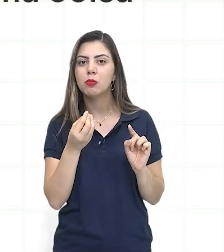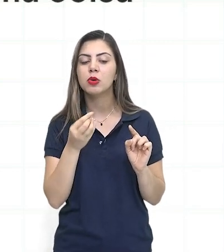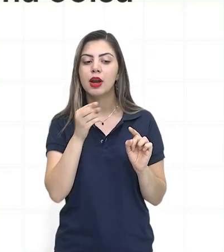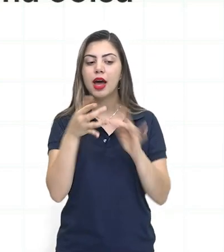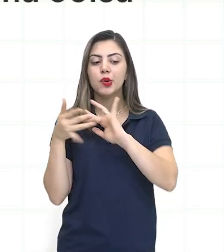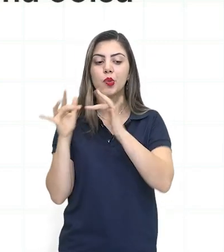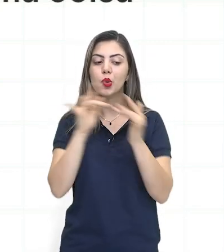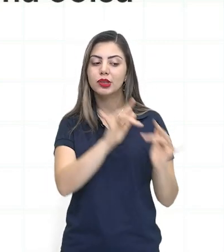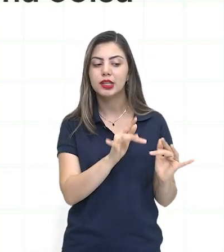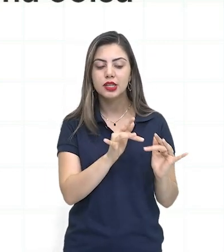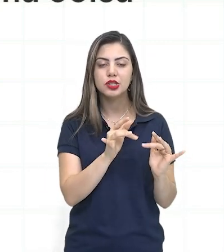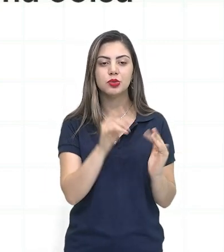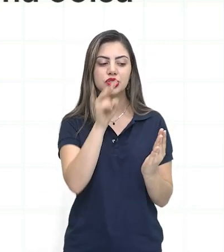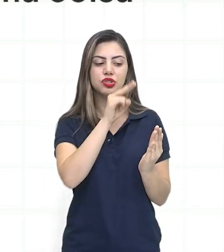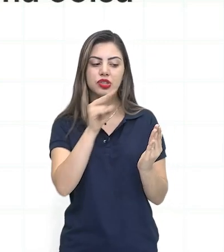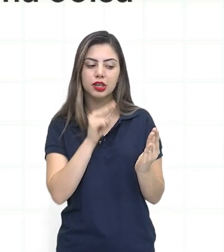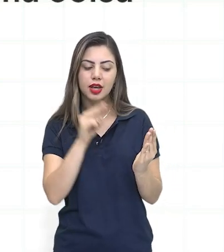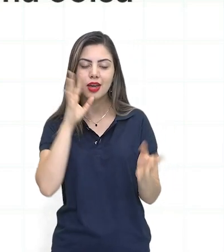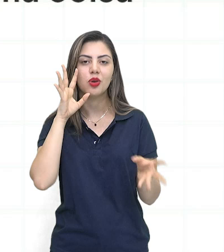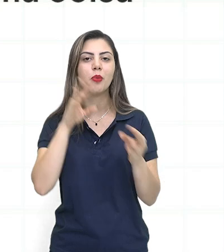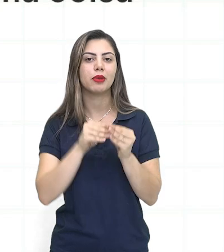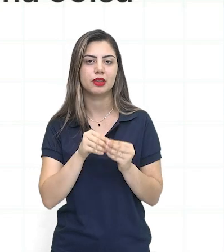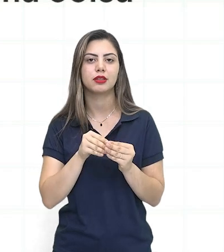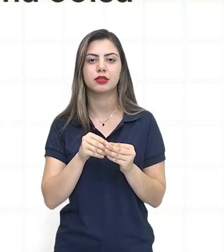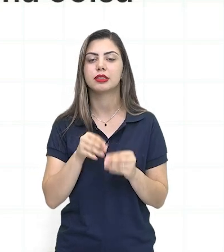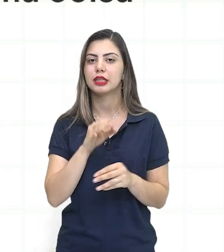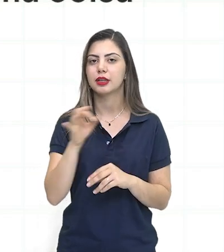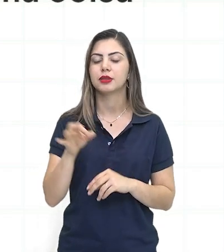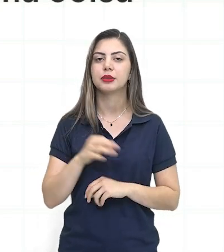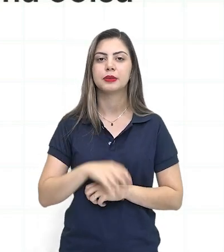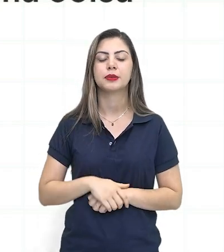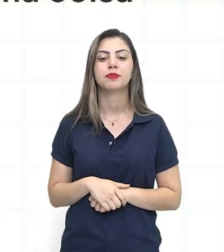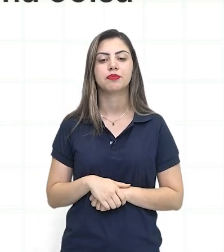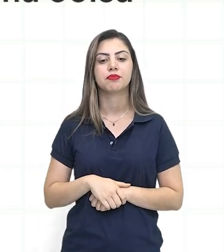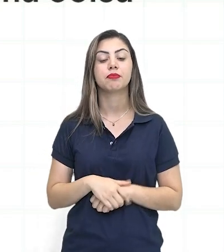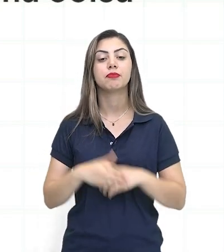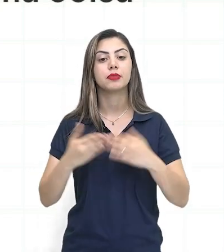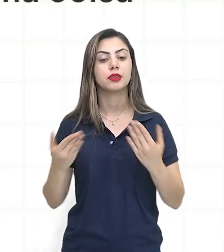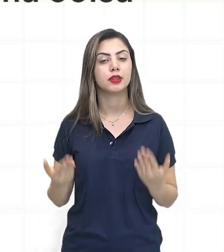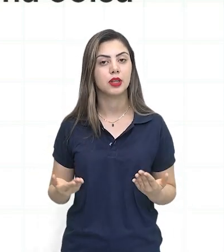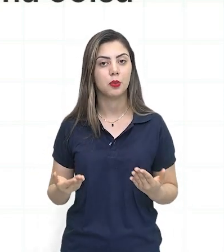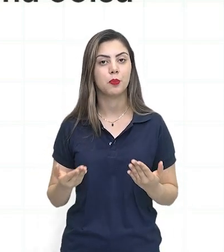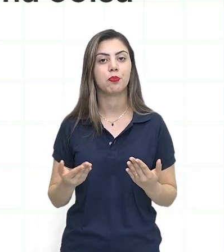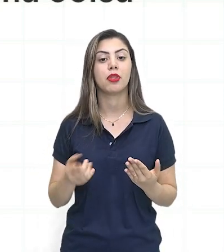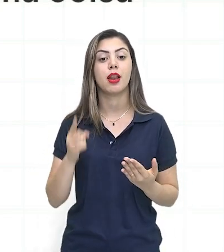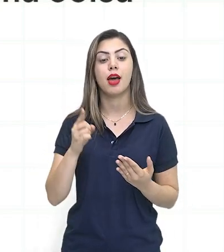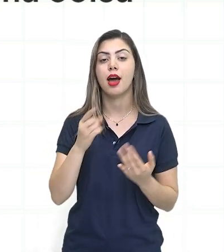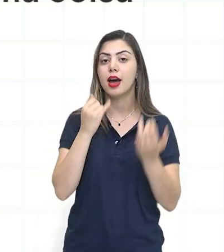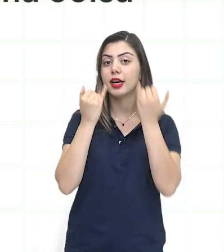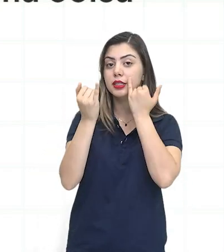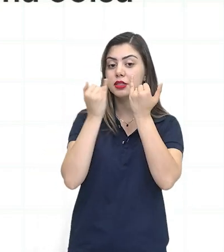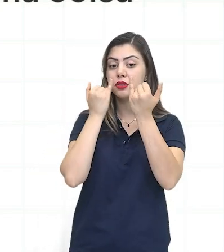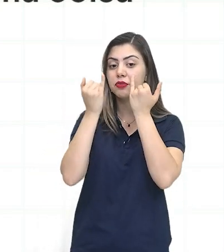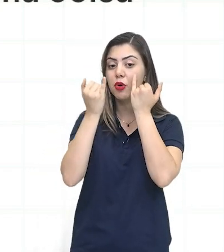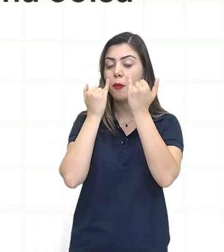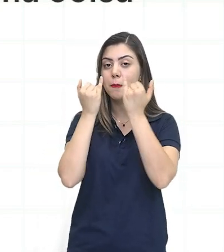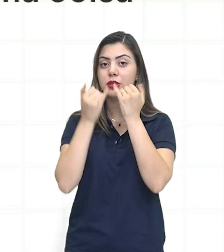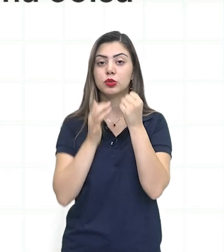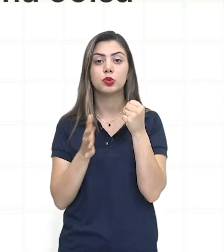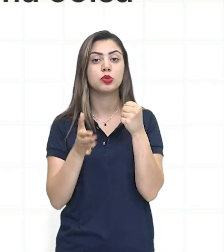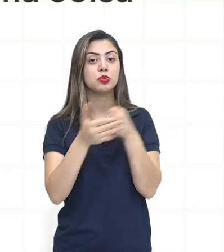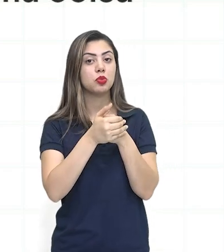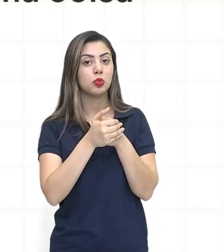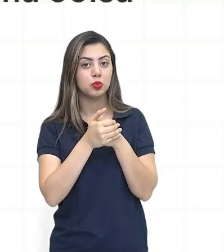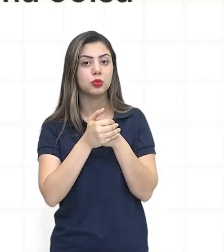ser subentendidas, certo? Então, as informações